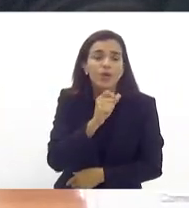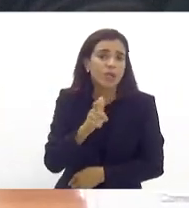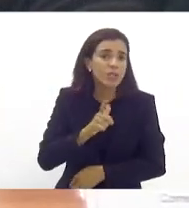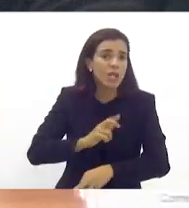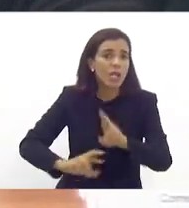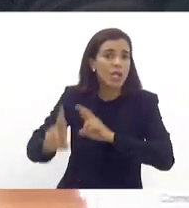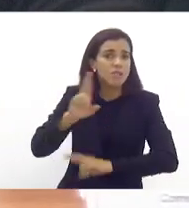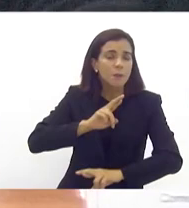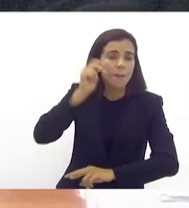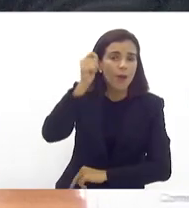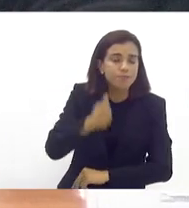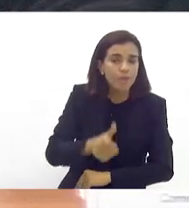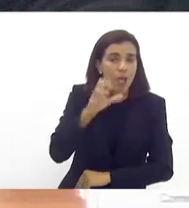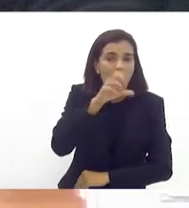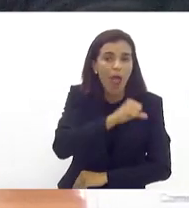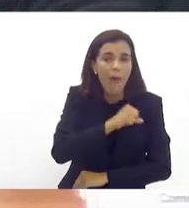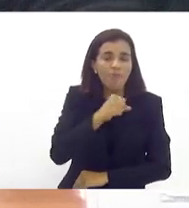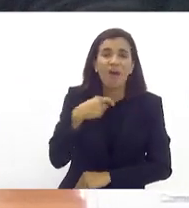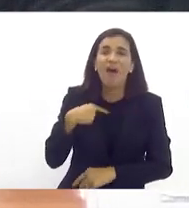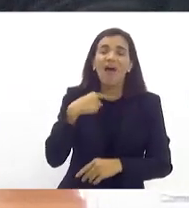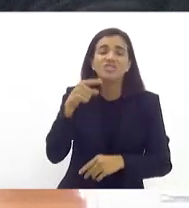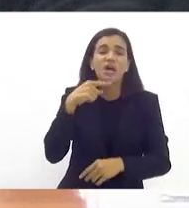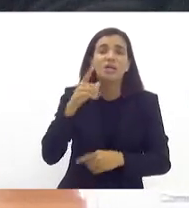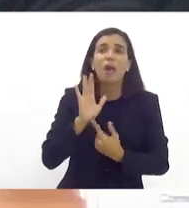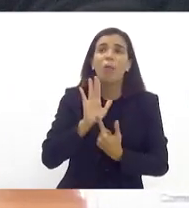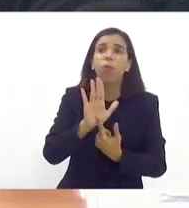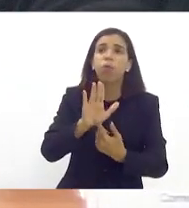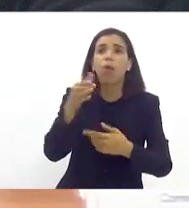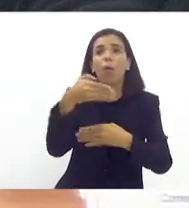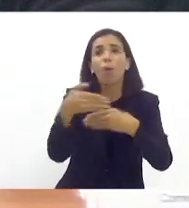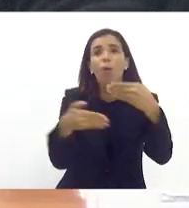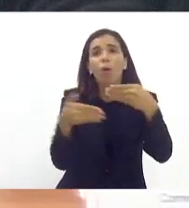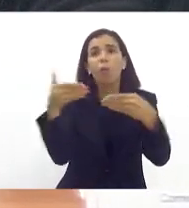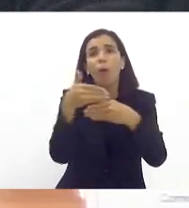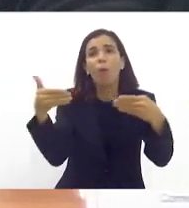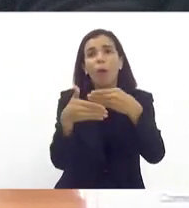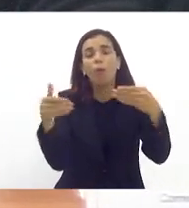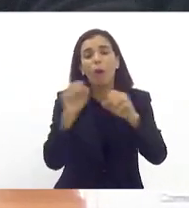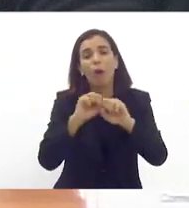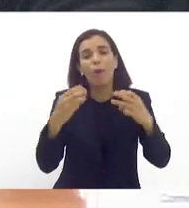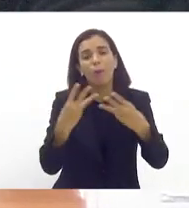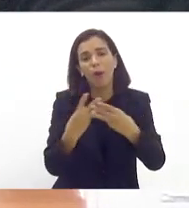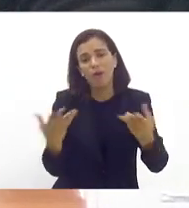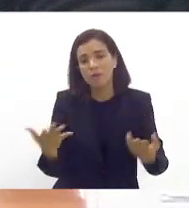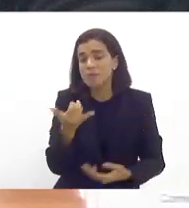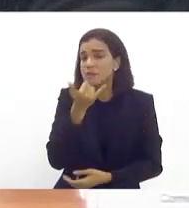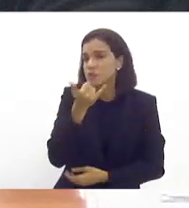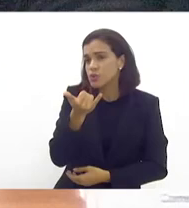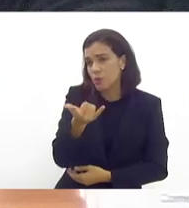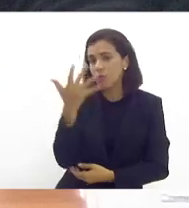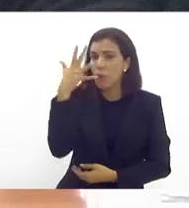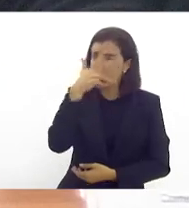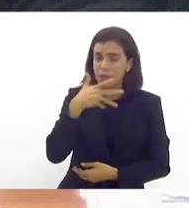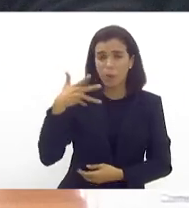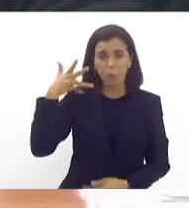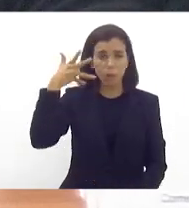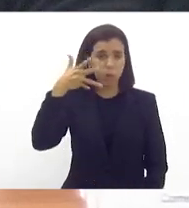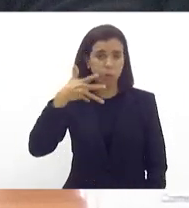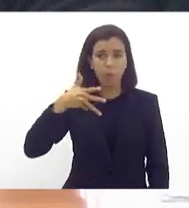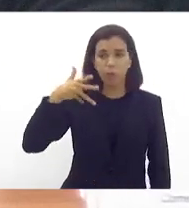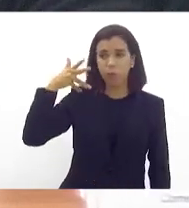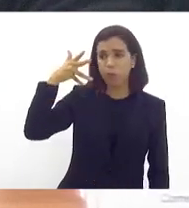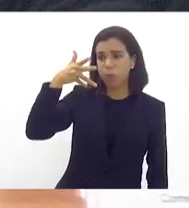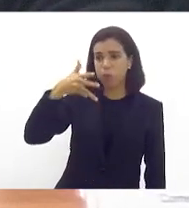respostas rápida não adianta ficar apresentar um slide de 50 páginas desculpa tá até a apresentação da senhora foi muito bonita mas